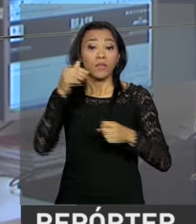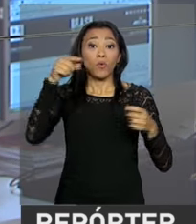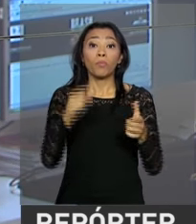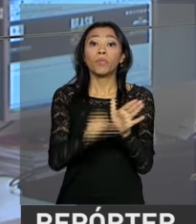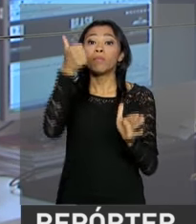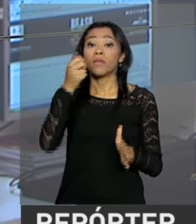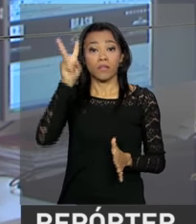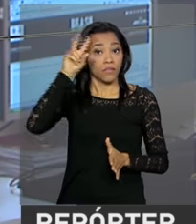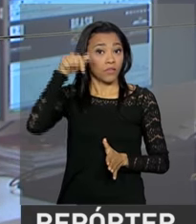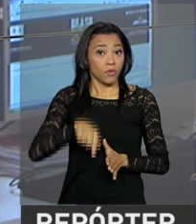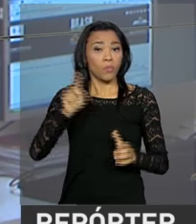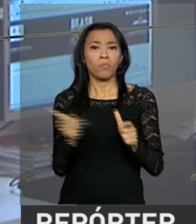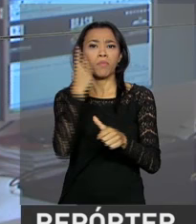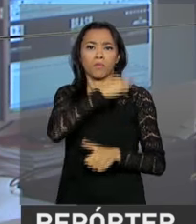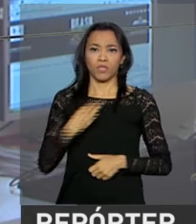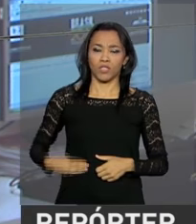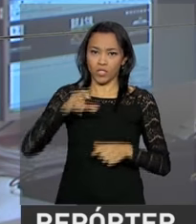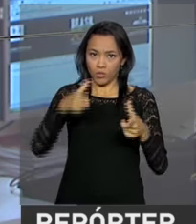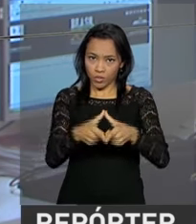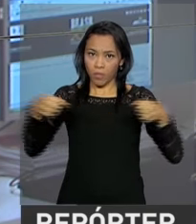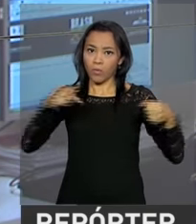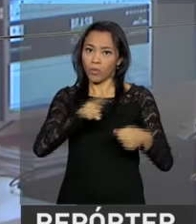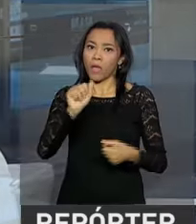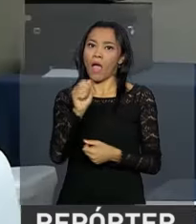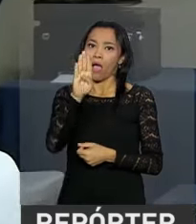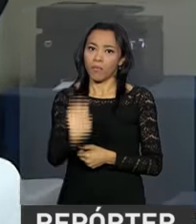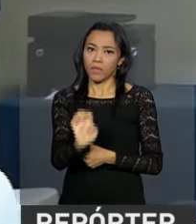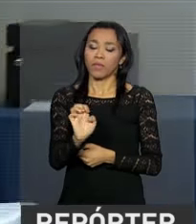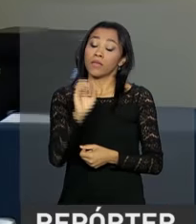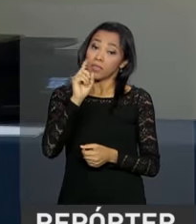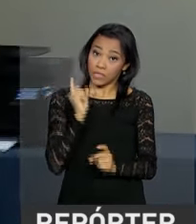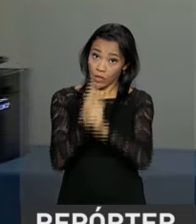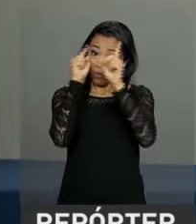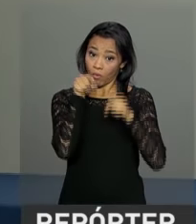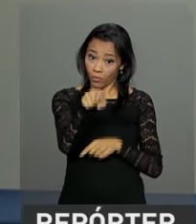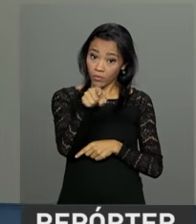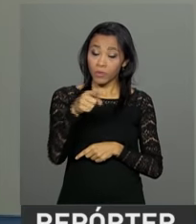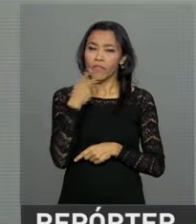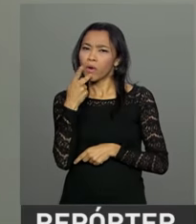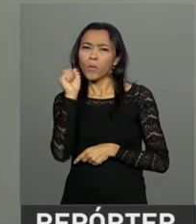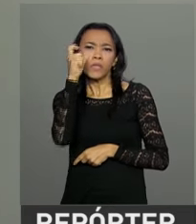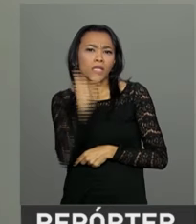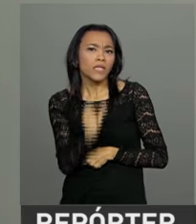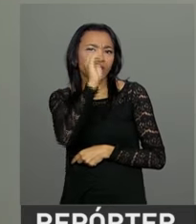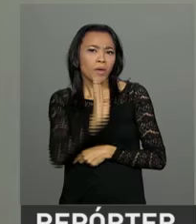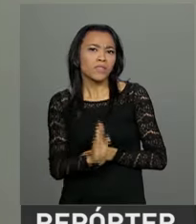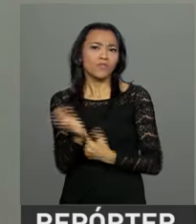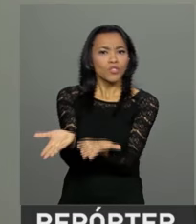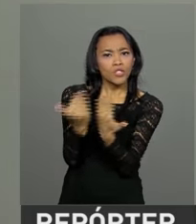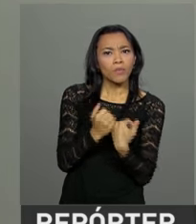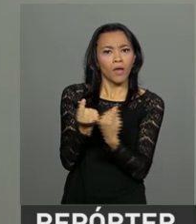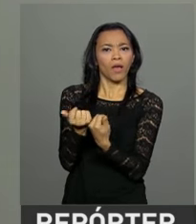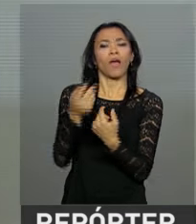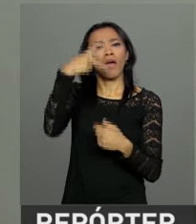segunda-feira foi com o primeiro-ministro do Japão, Shinzo Abe. Durante o encontro, o presidente destacou o interesse do Brasil em atrair